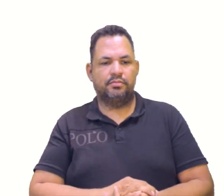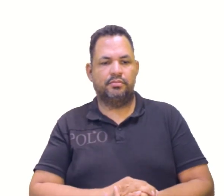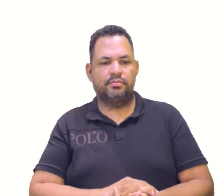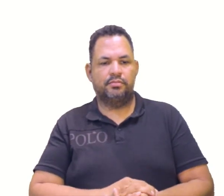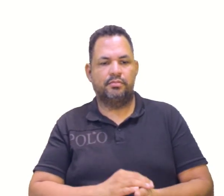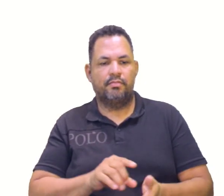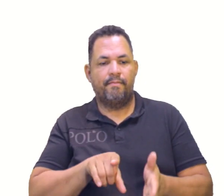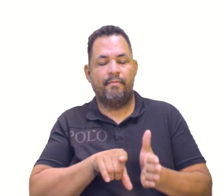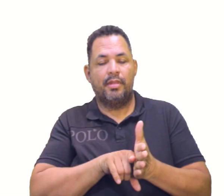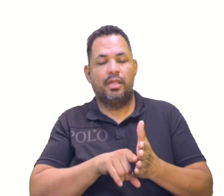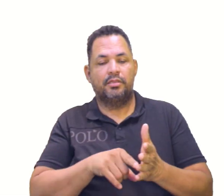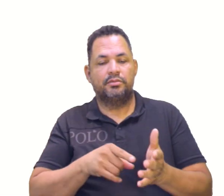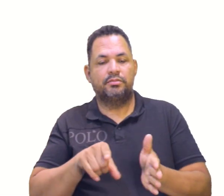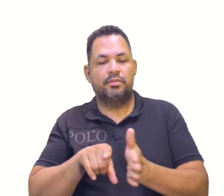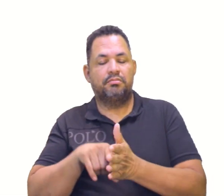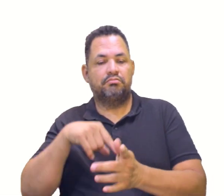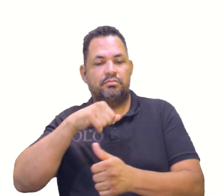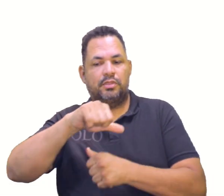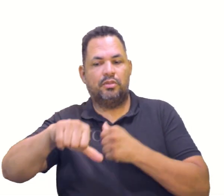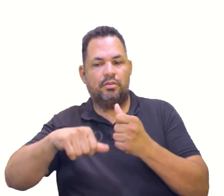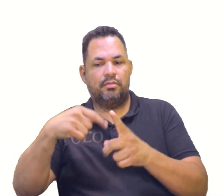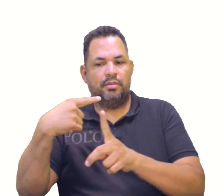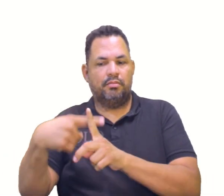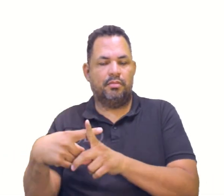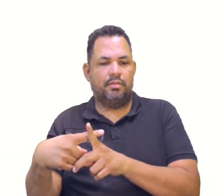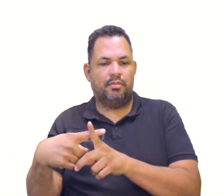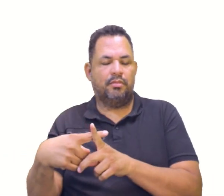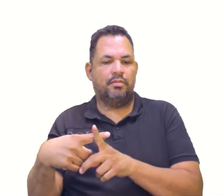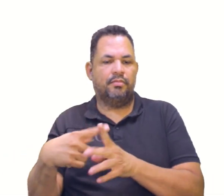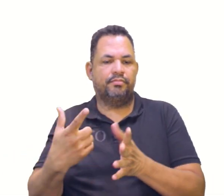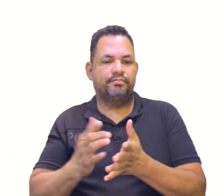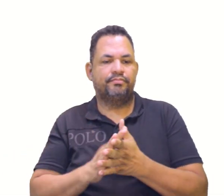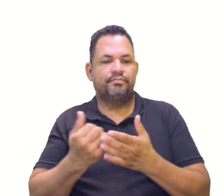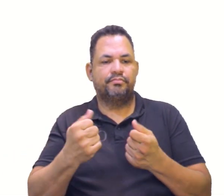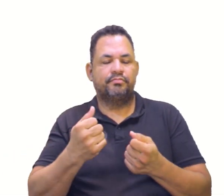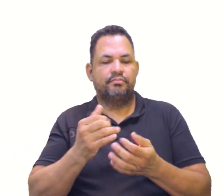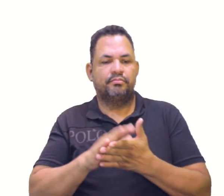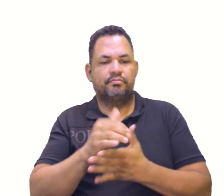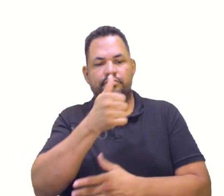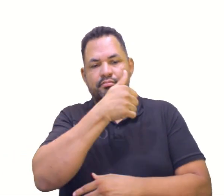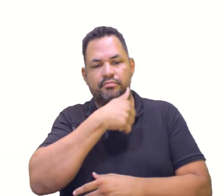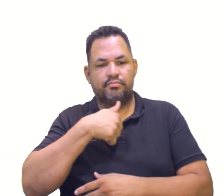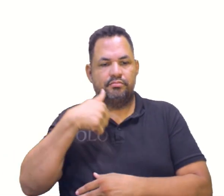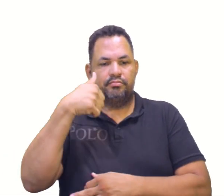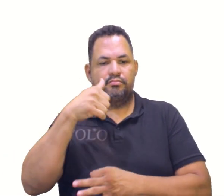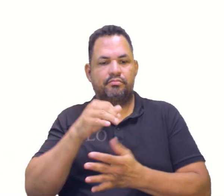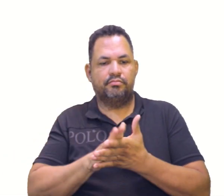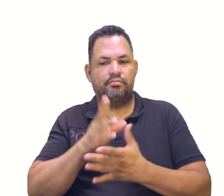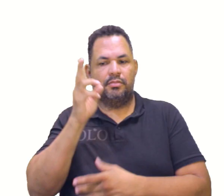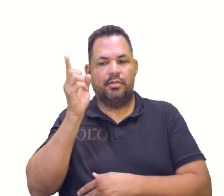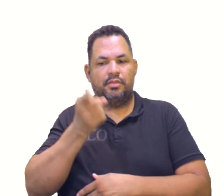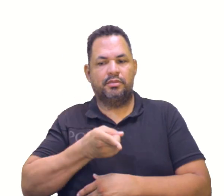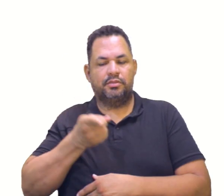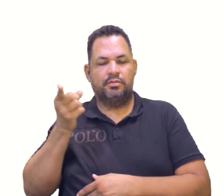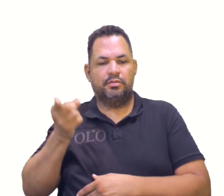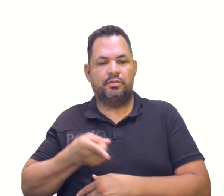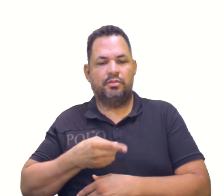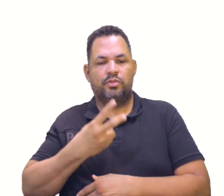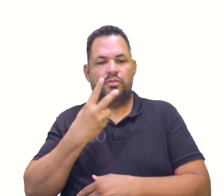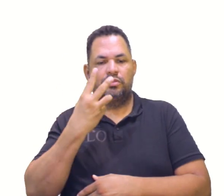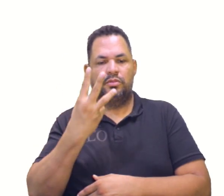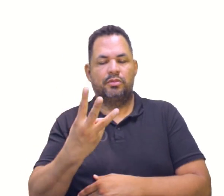Menos com menos. Mais. Mais. Então o resultado vai ser positivo, né? E a gente pode ainda melhorar as situações aqui simplificando. Dá para dividir